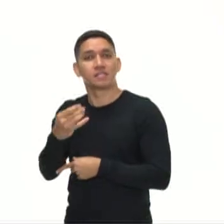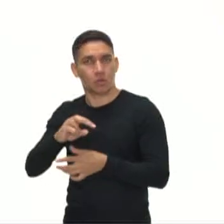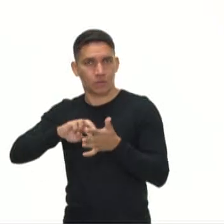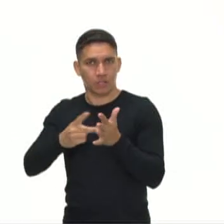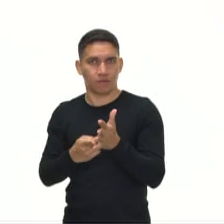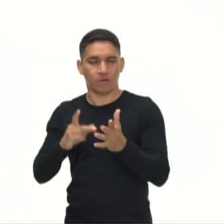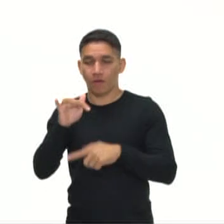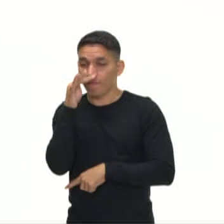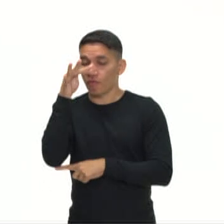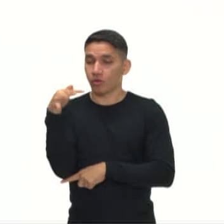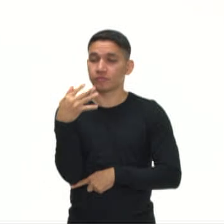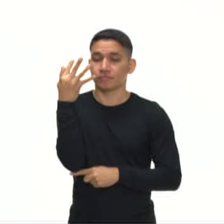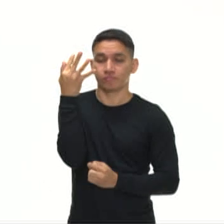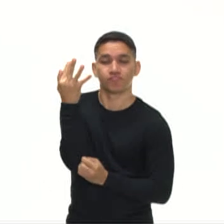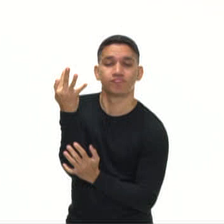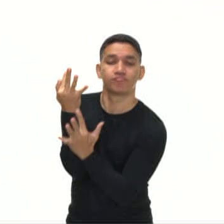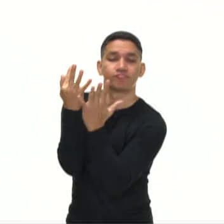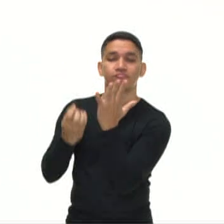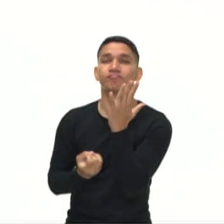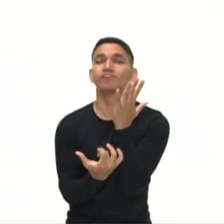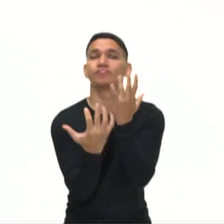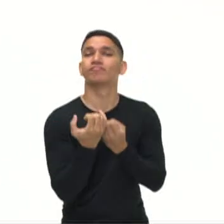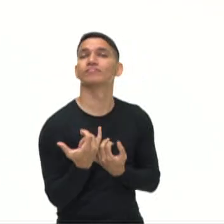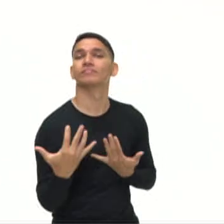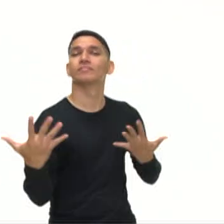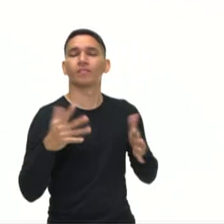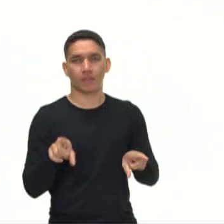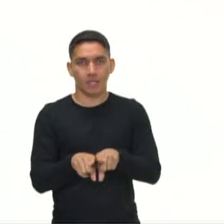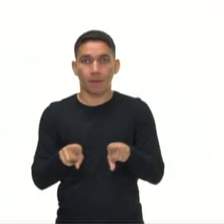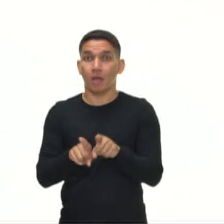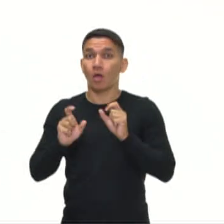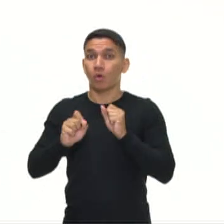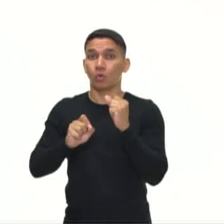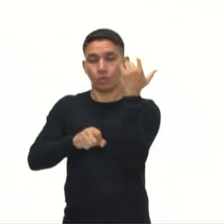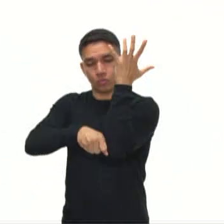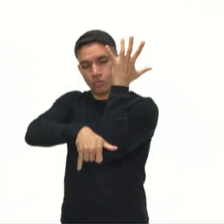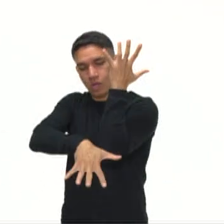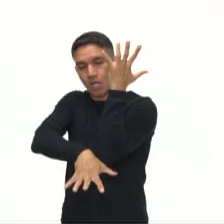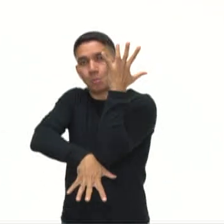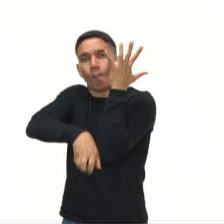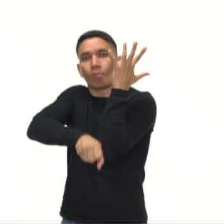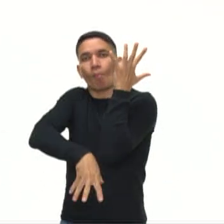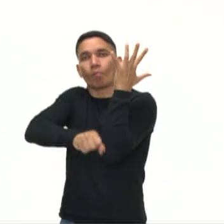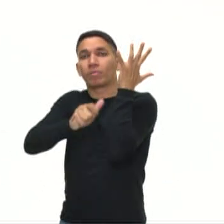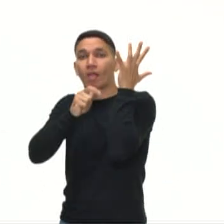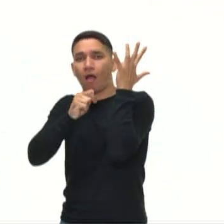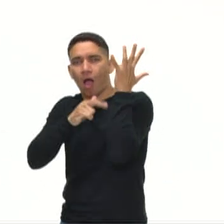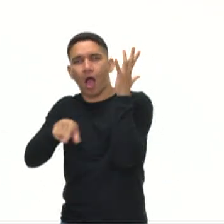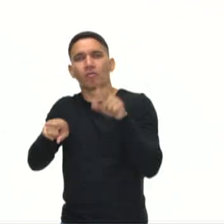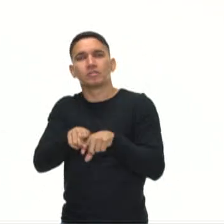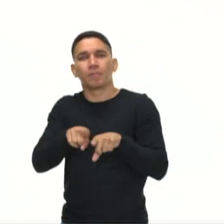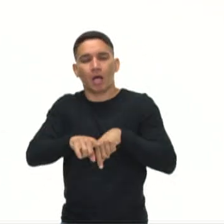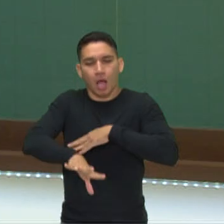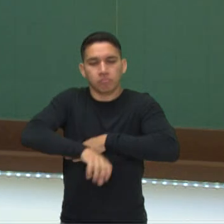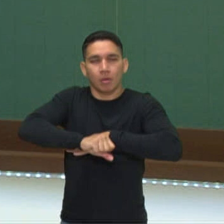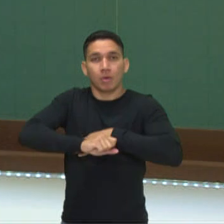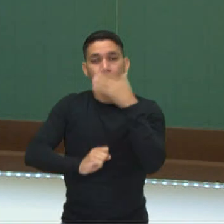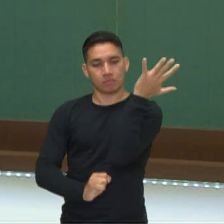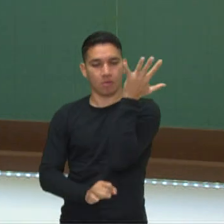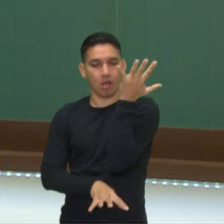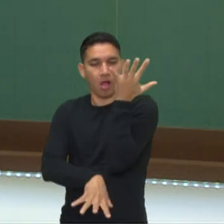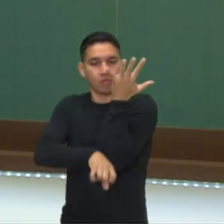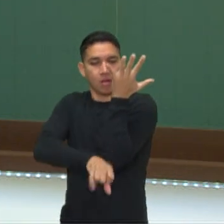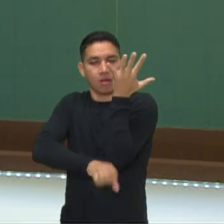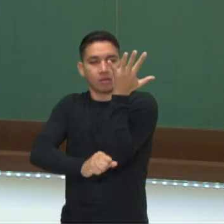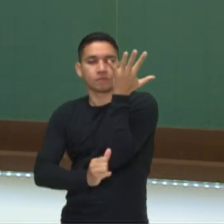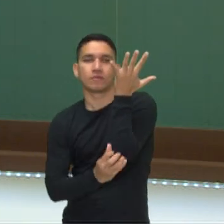a água e os nutrientes que a planta recebe, que ela puxa do solo, vai percorrer por todo o organismo da planta. Mas